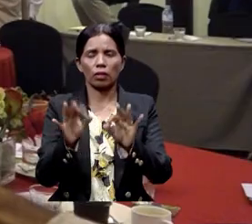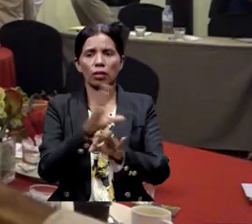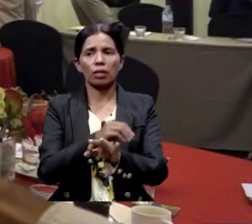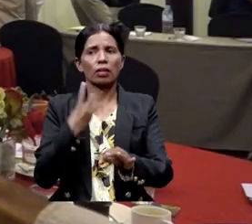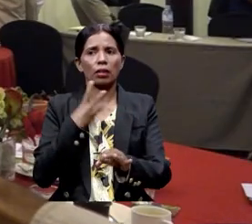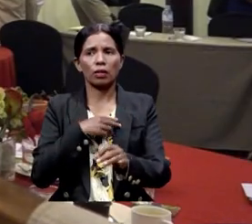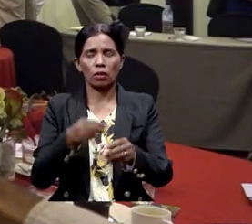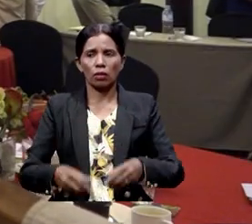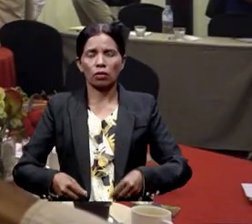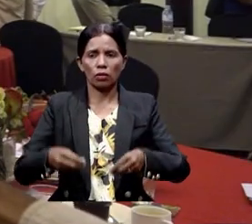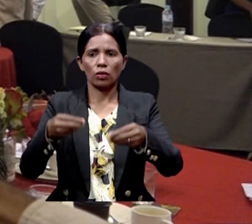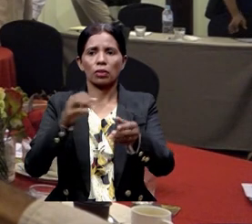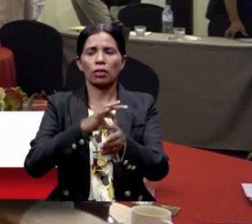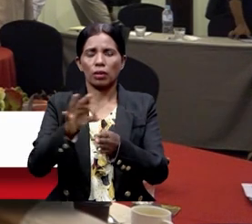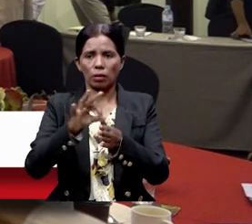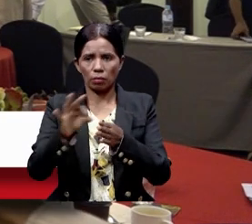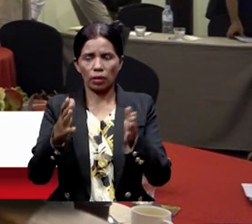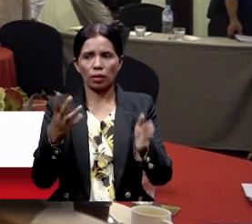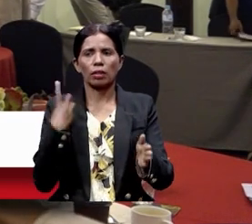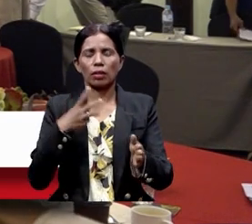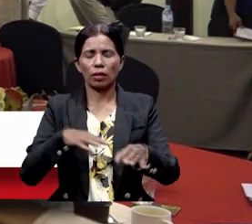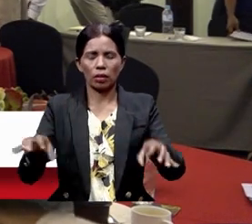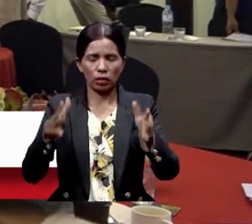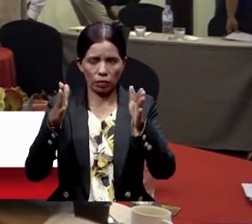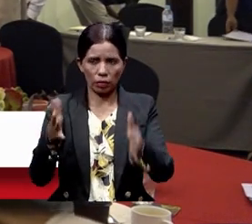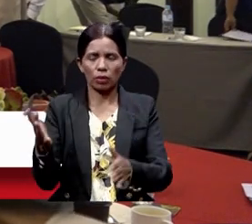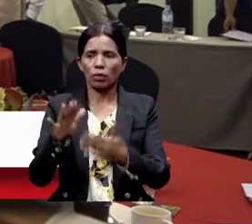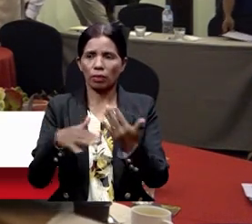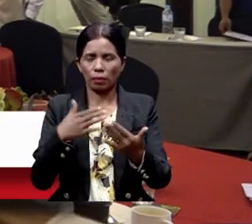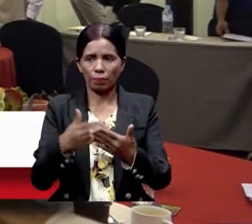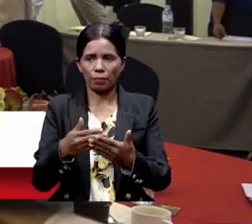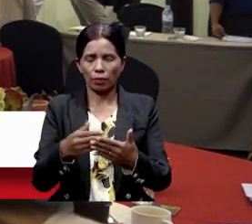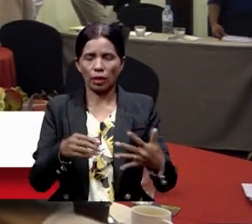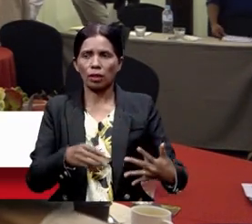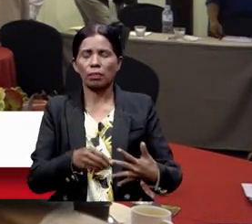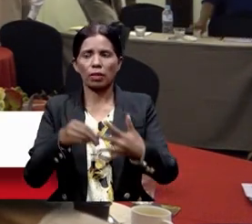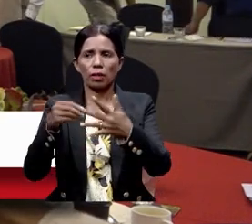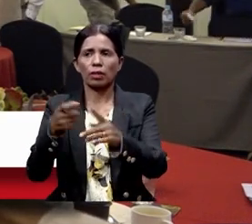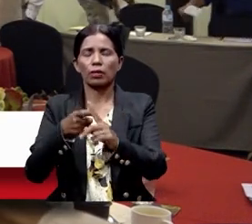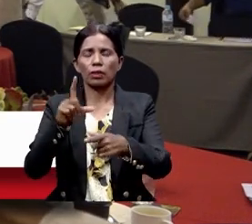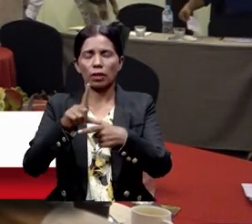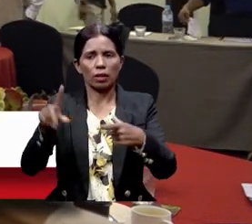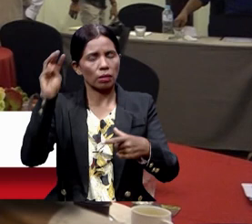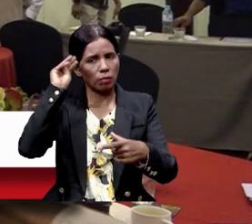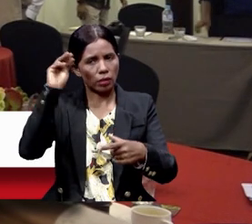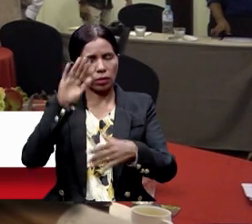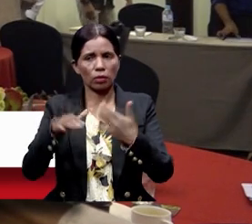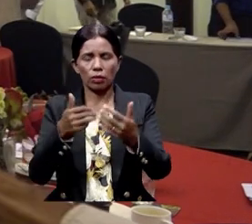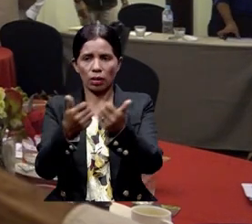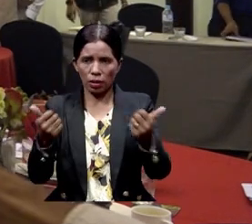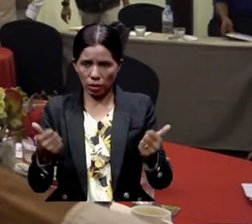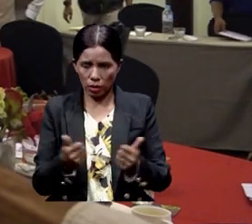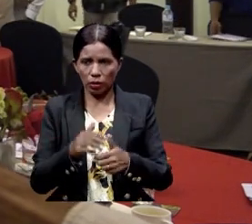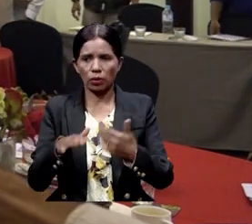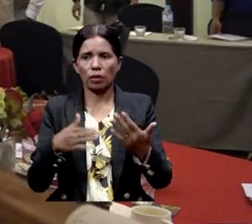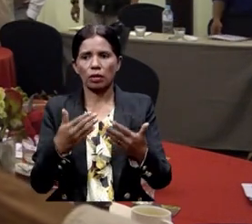precisa for treinamento ba itania oficiais senior sira. Oficiais senior sira, os linhas ministeriais, agências autônomas,